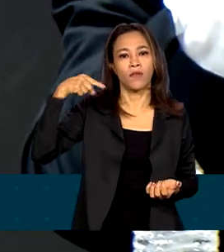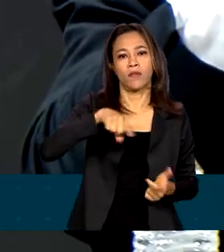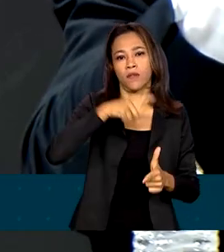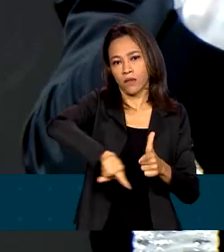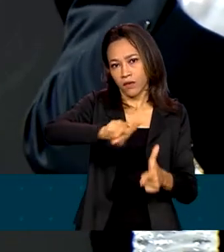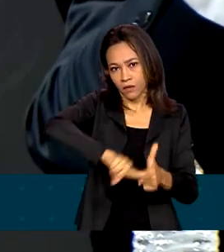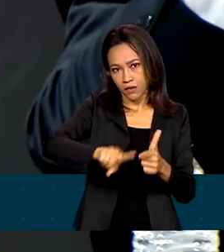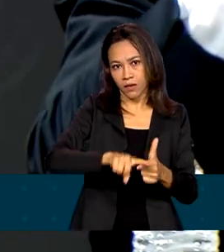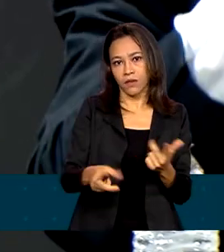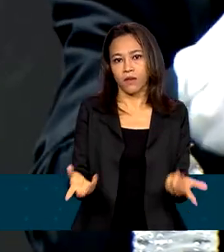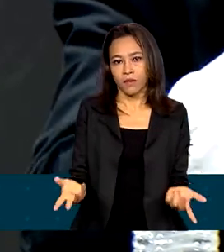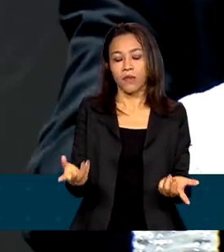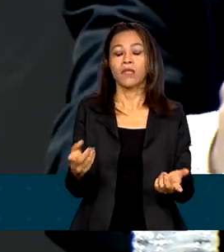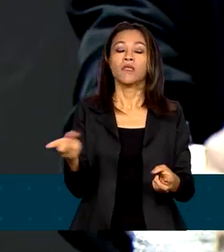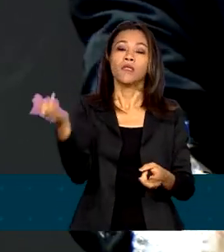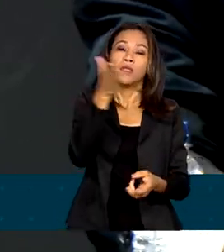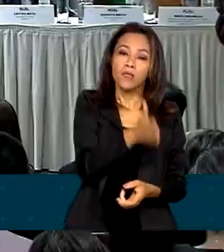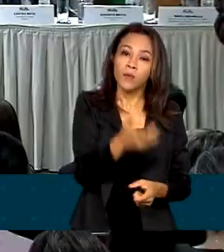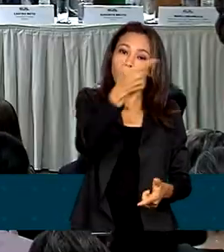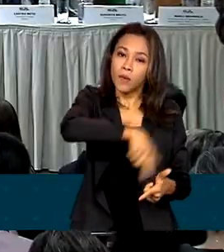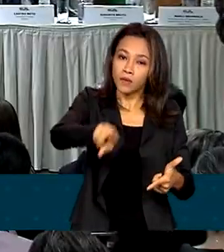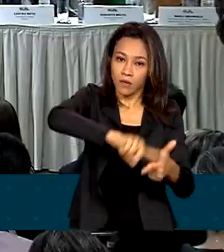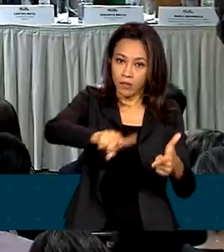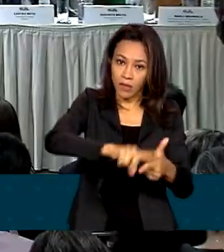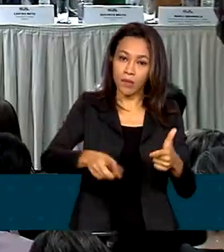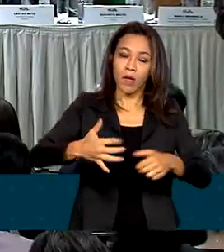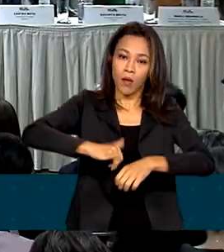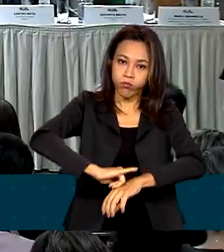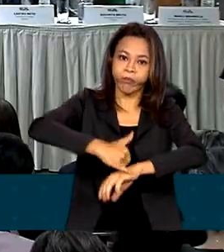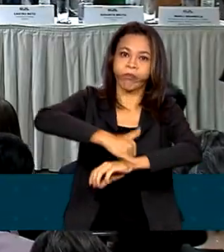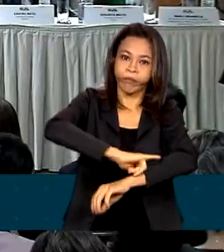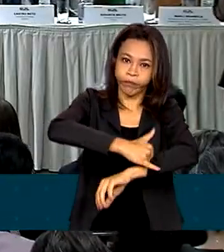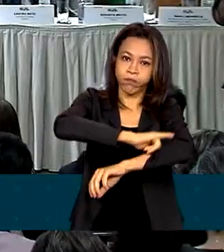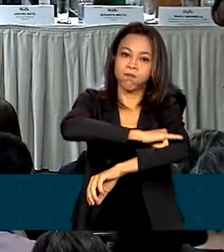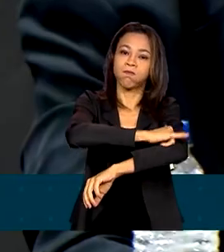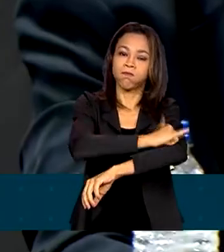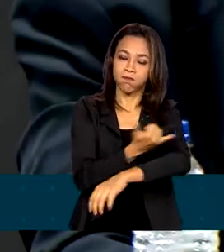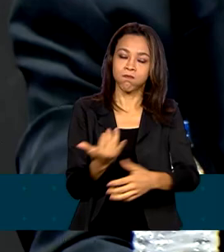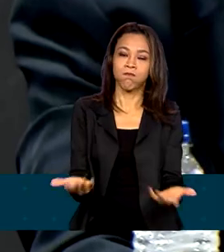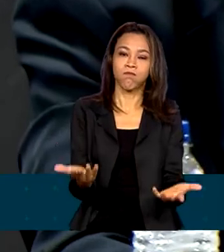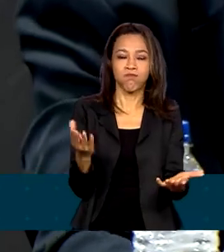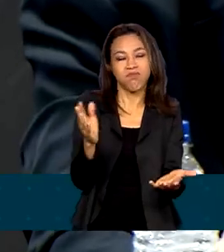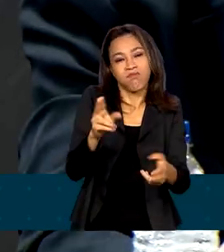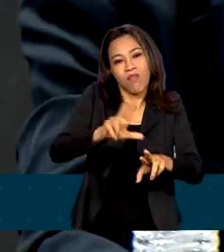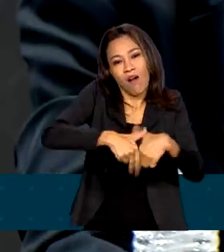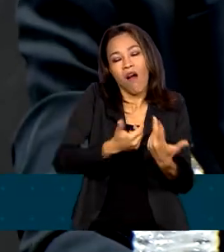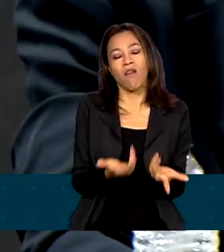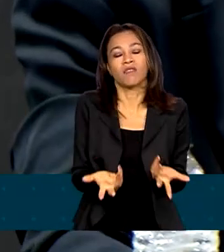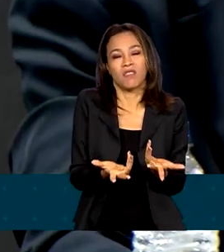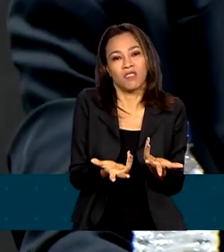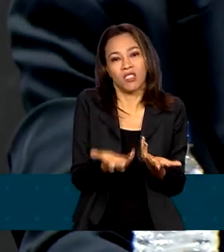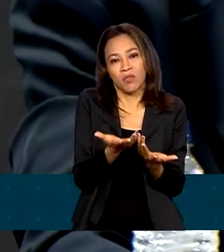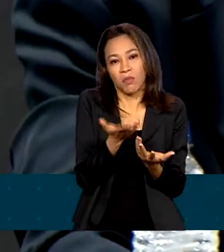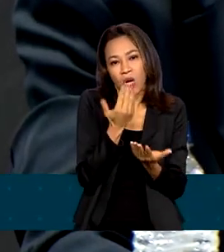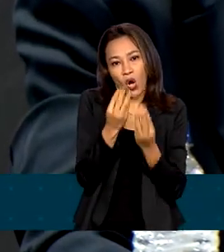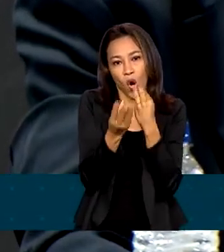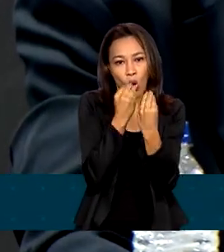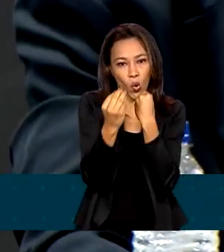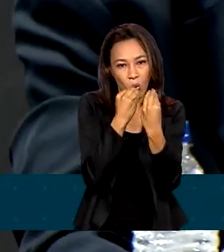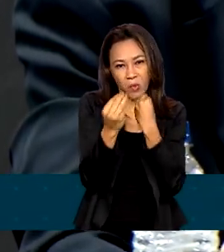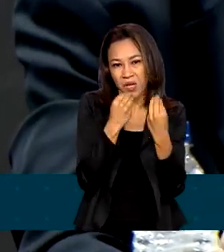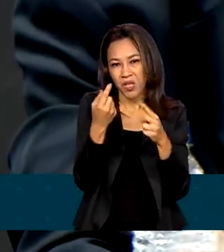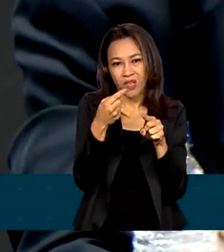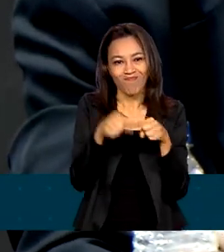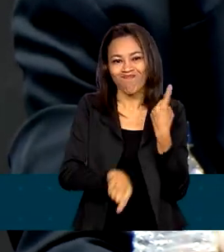também da obesidade e outros problemas relacionados a uma alimentação inadequada